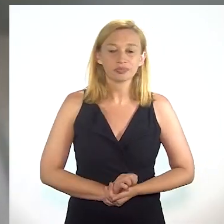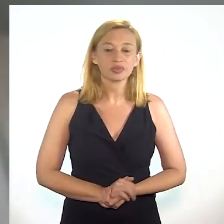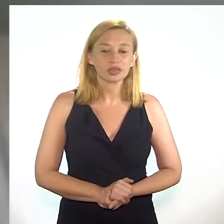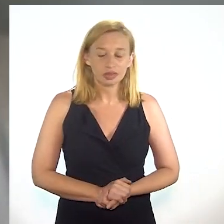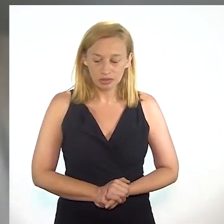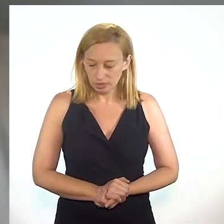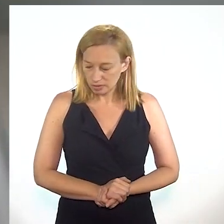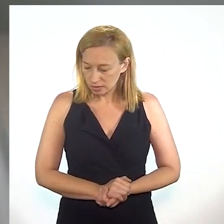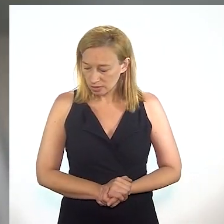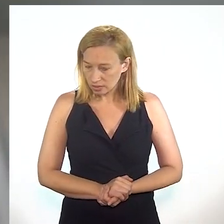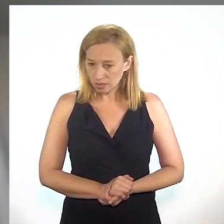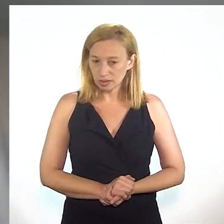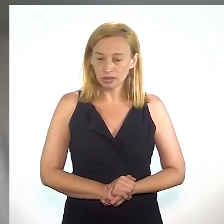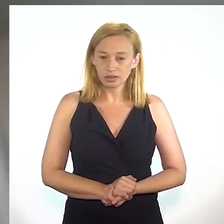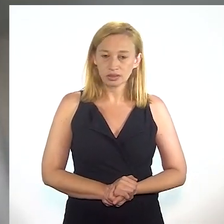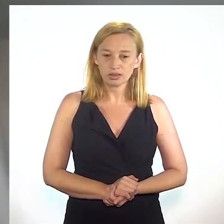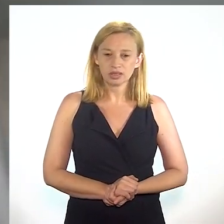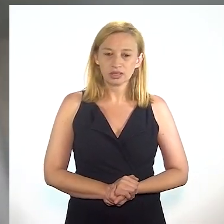a Bia